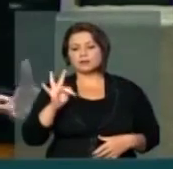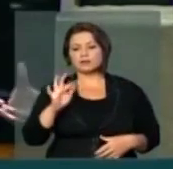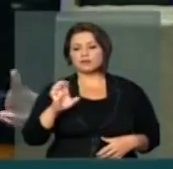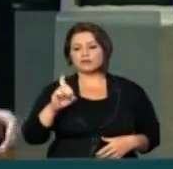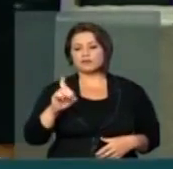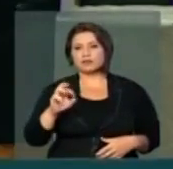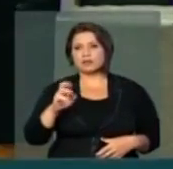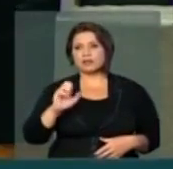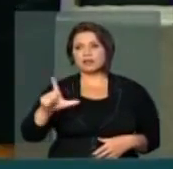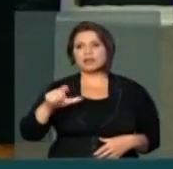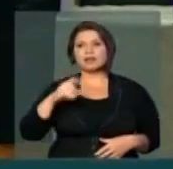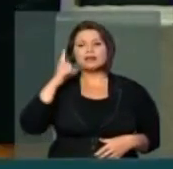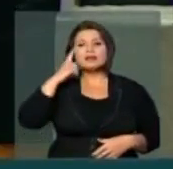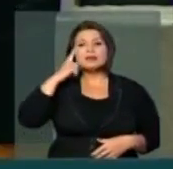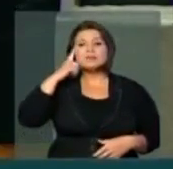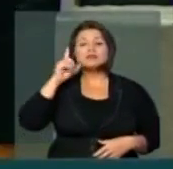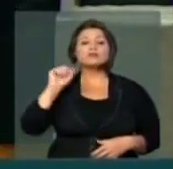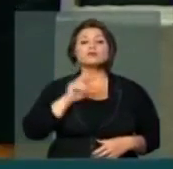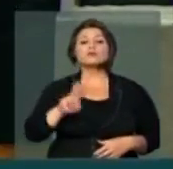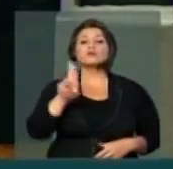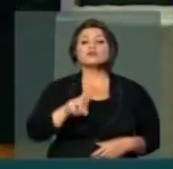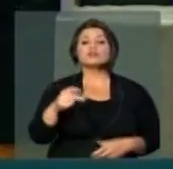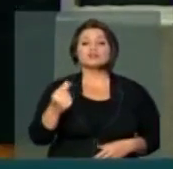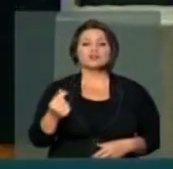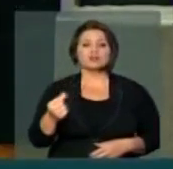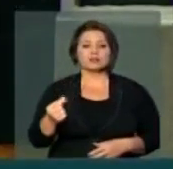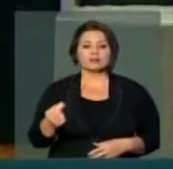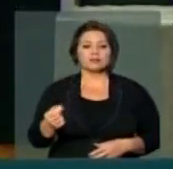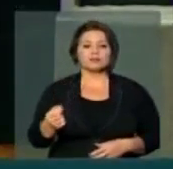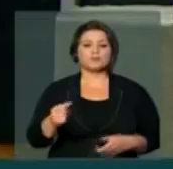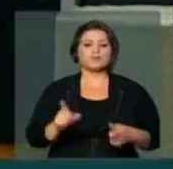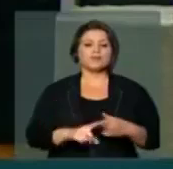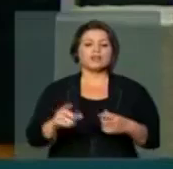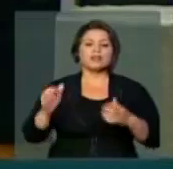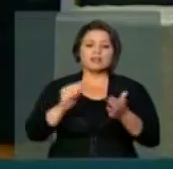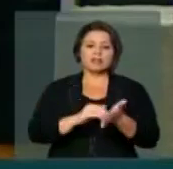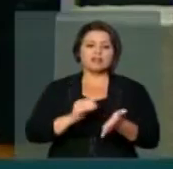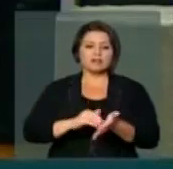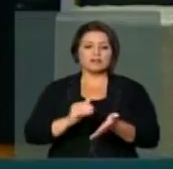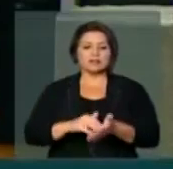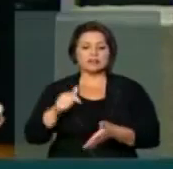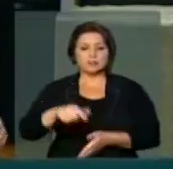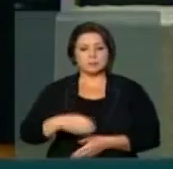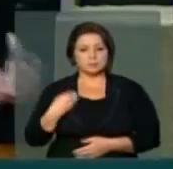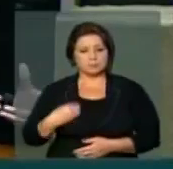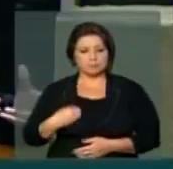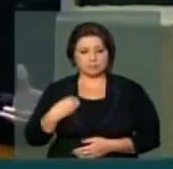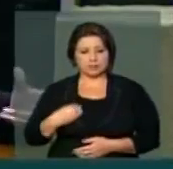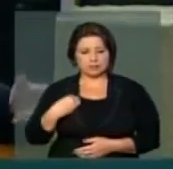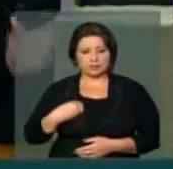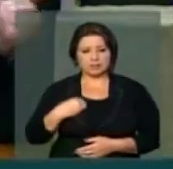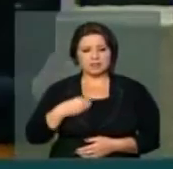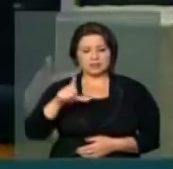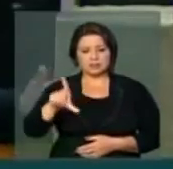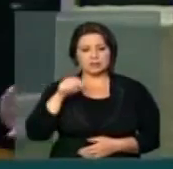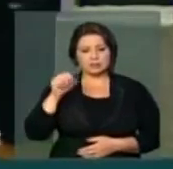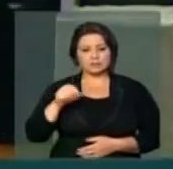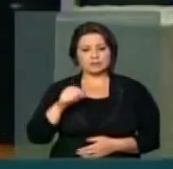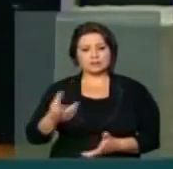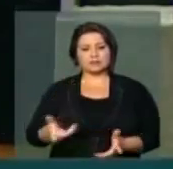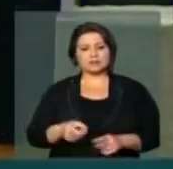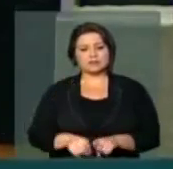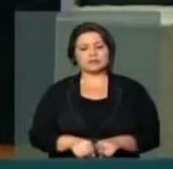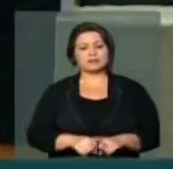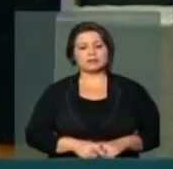que imagina realizar com aquela emenda, e no final, cada pessoa presente, além de dar um indicativo do que